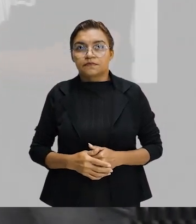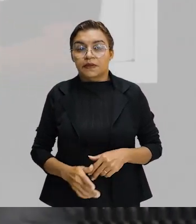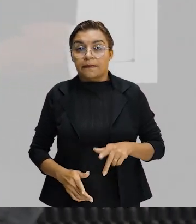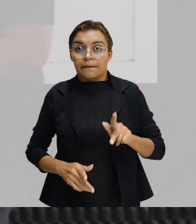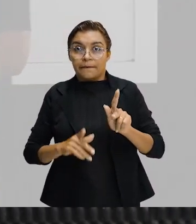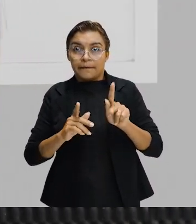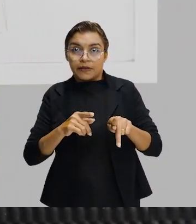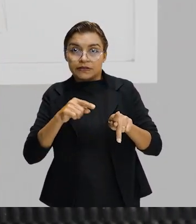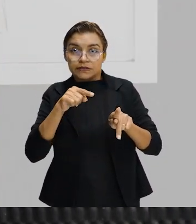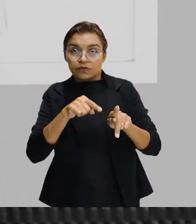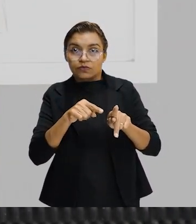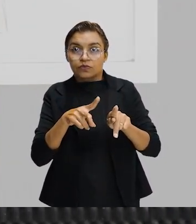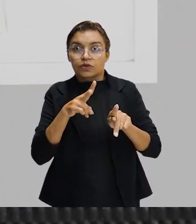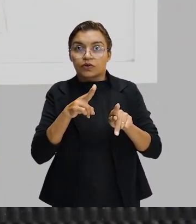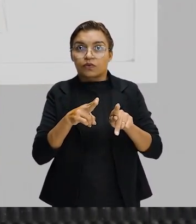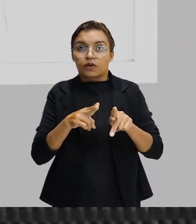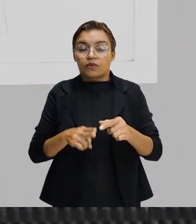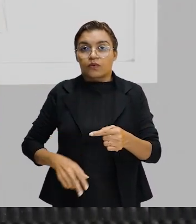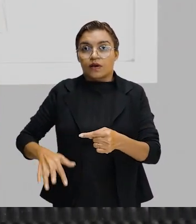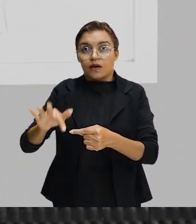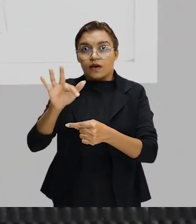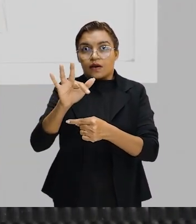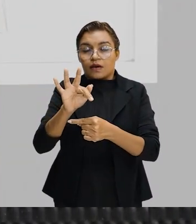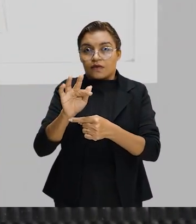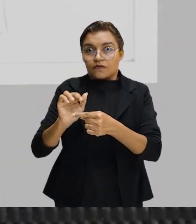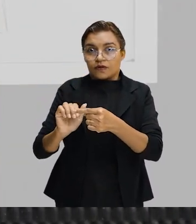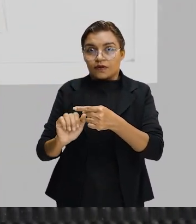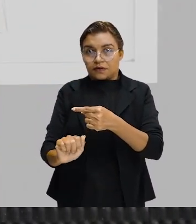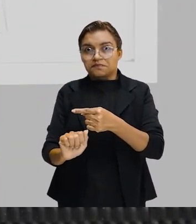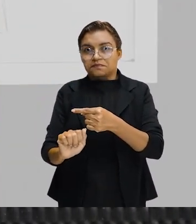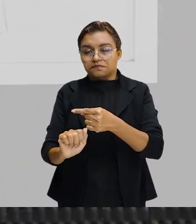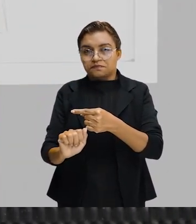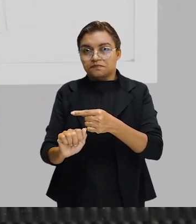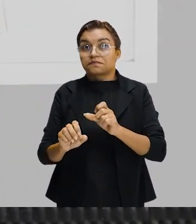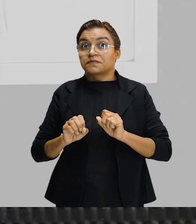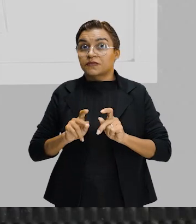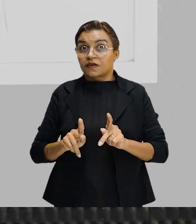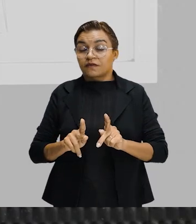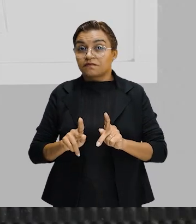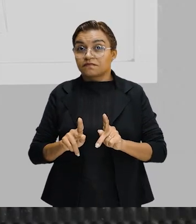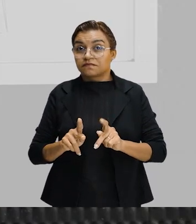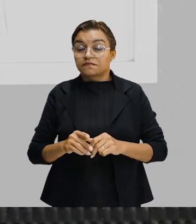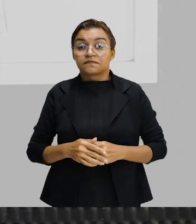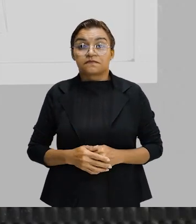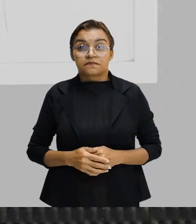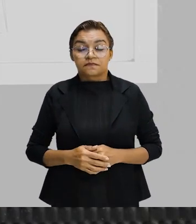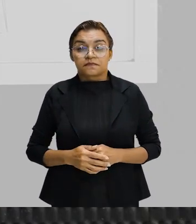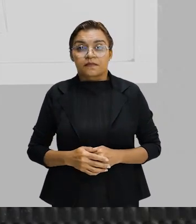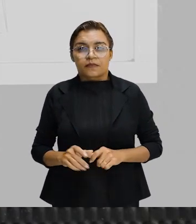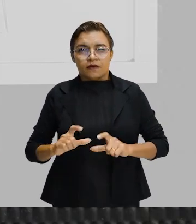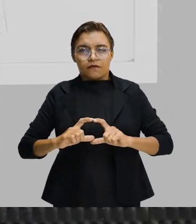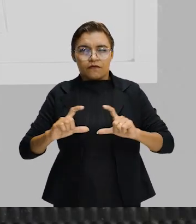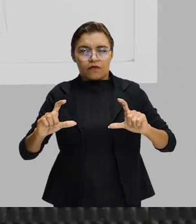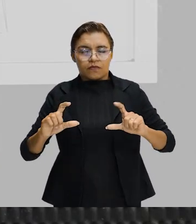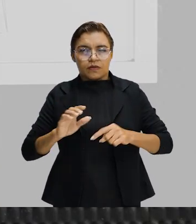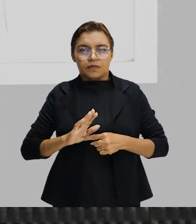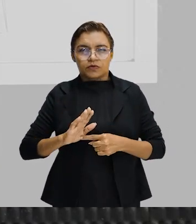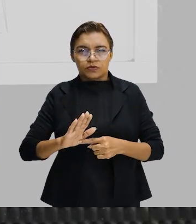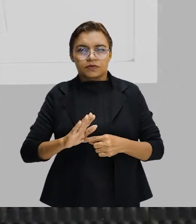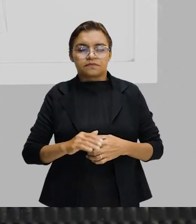Então, em um sólido, a pressão é a distribuição de força em uma determinada área. Certo? Aí a gente pode diferenciar.